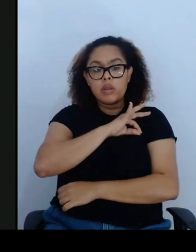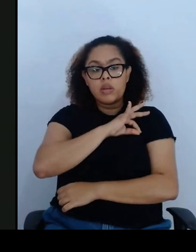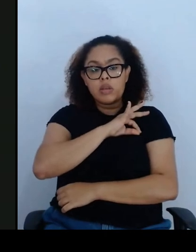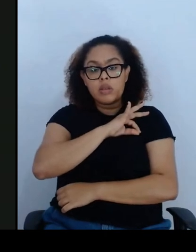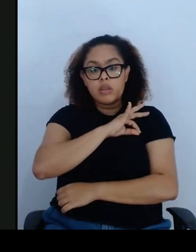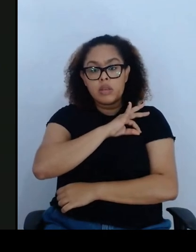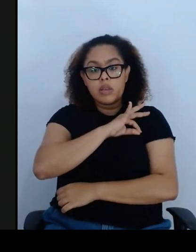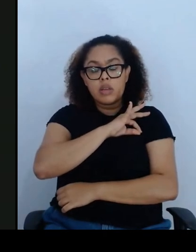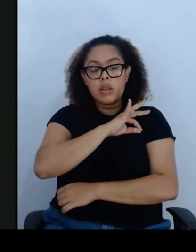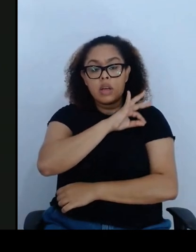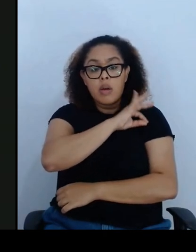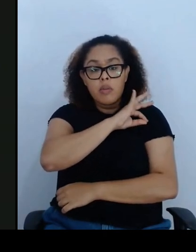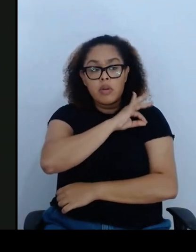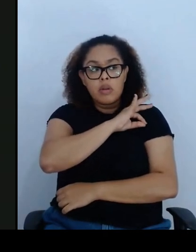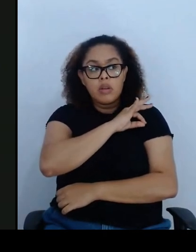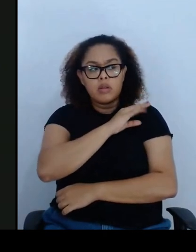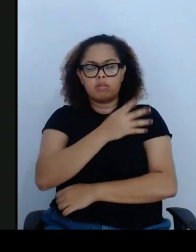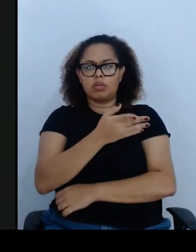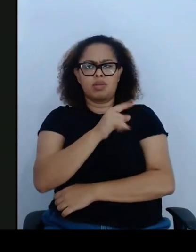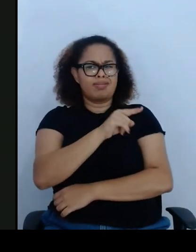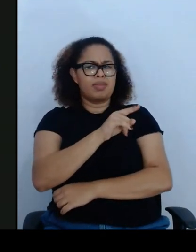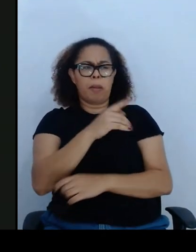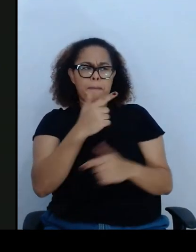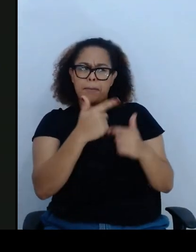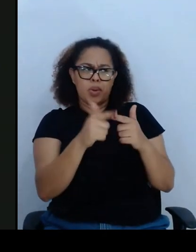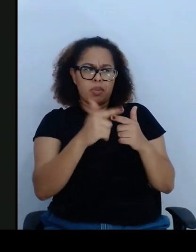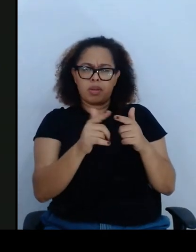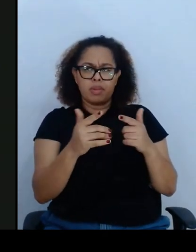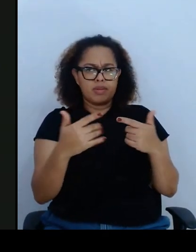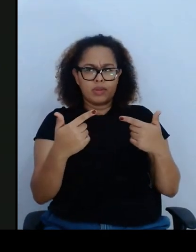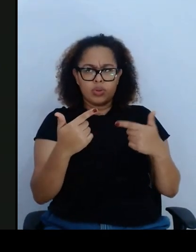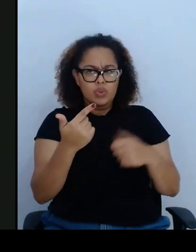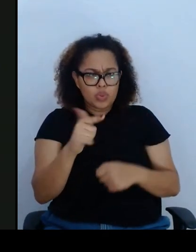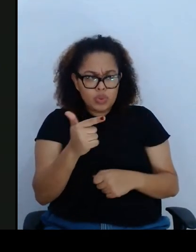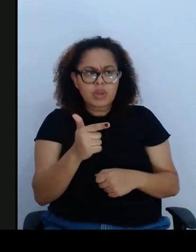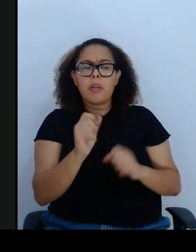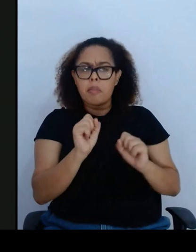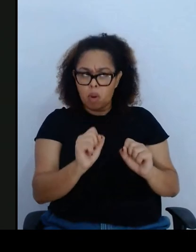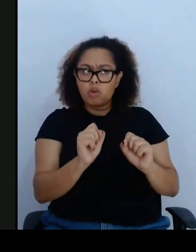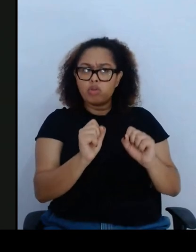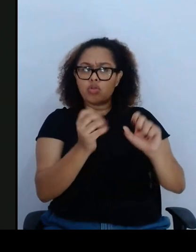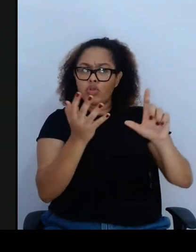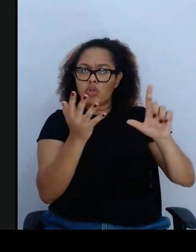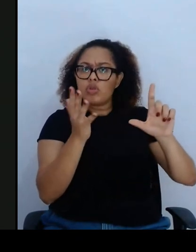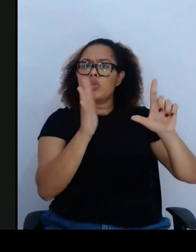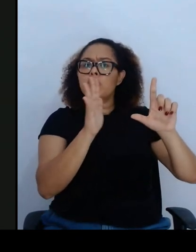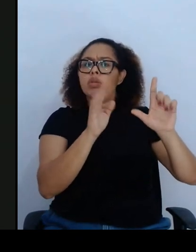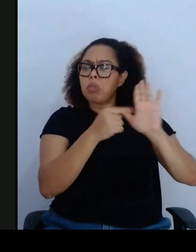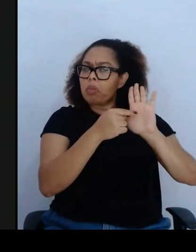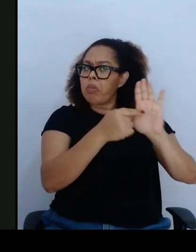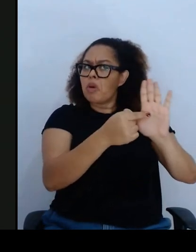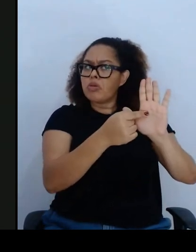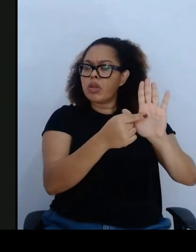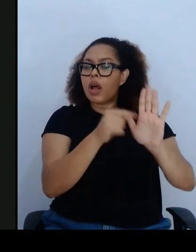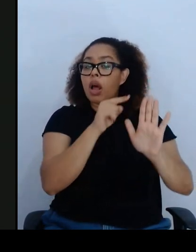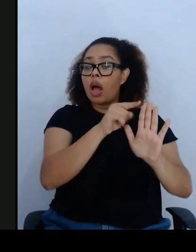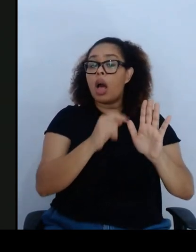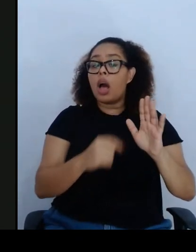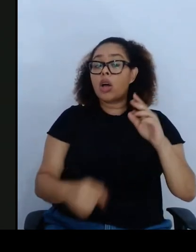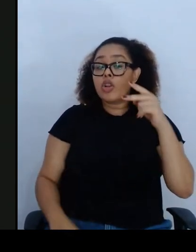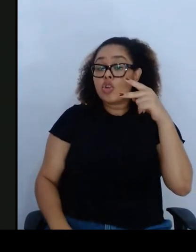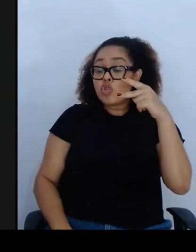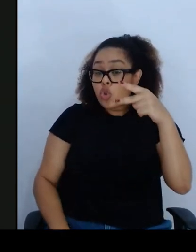e achou que não havia problema que ela podia ser exposta e de fato eram dois homens se enfrentando